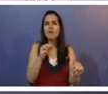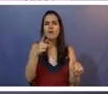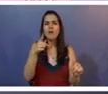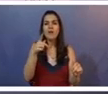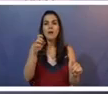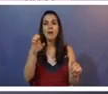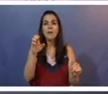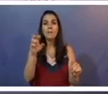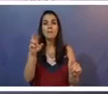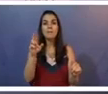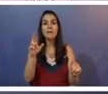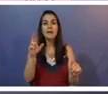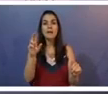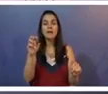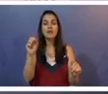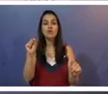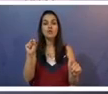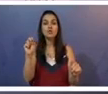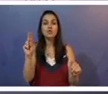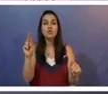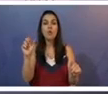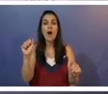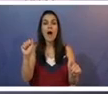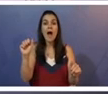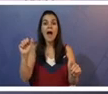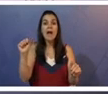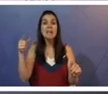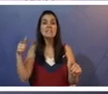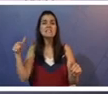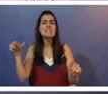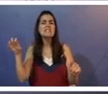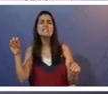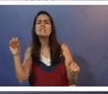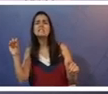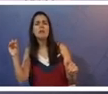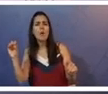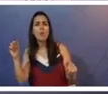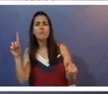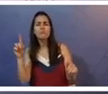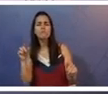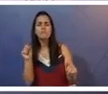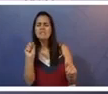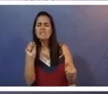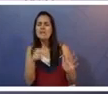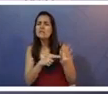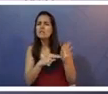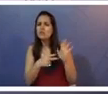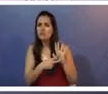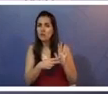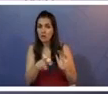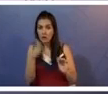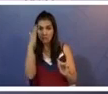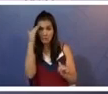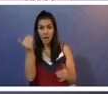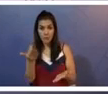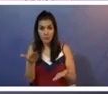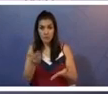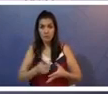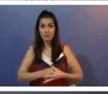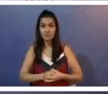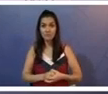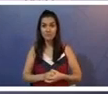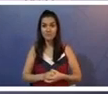Quem sabe aí do outro lado que é persuasão ou persuadir, que é o verbo persuadir? Alguém sabe me